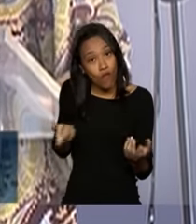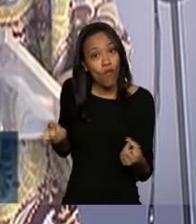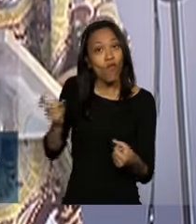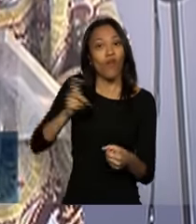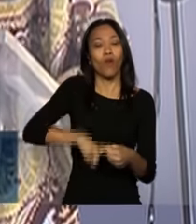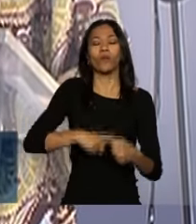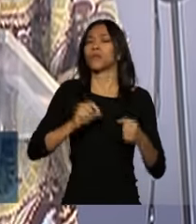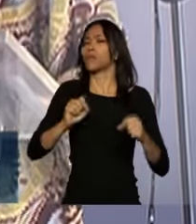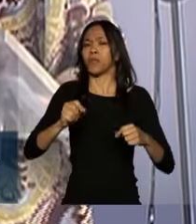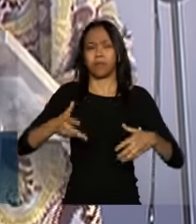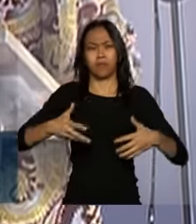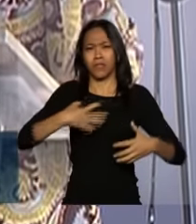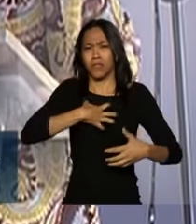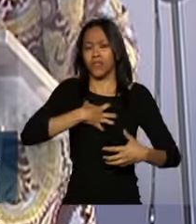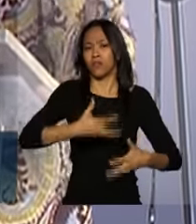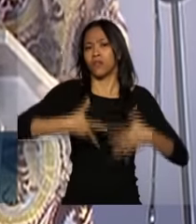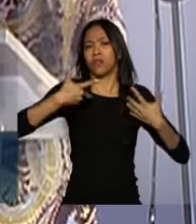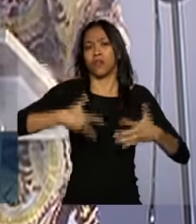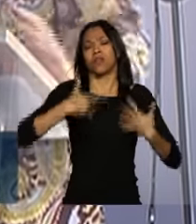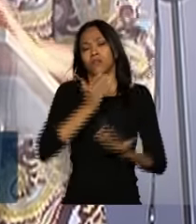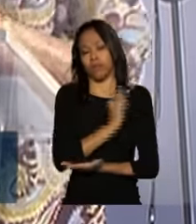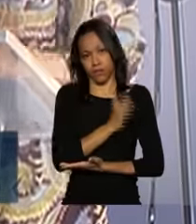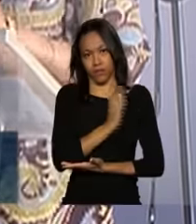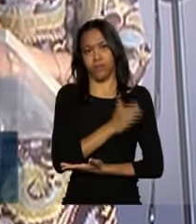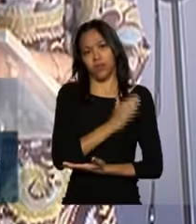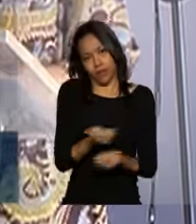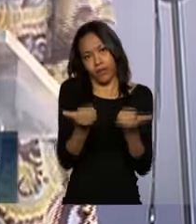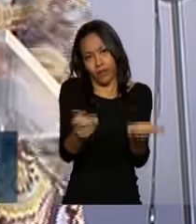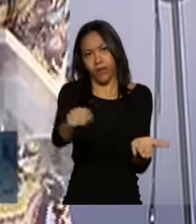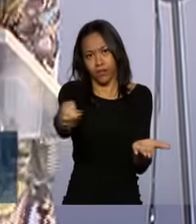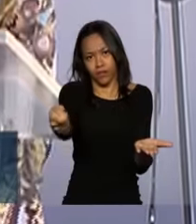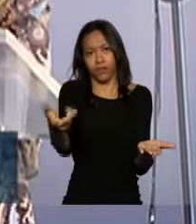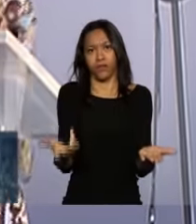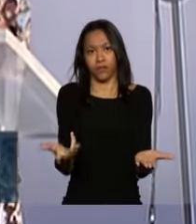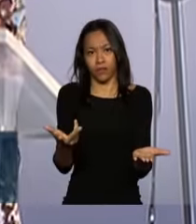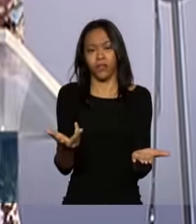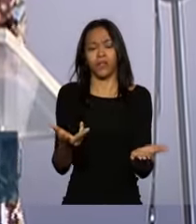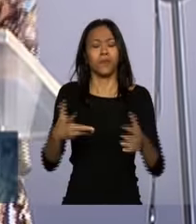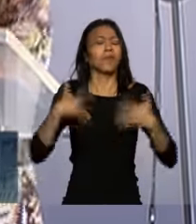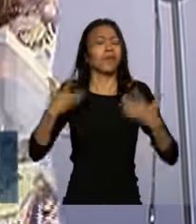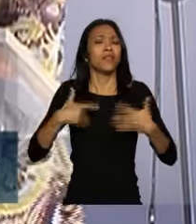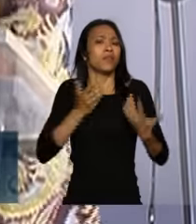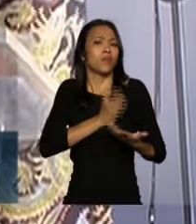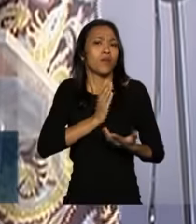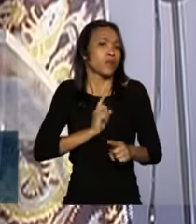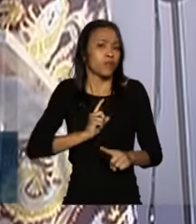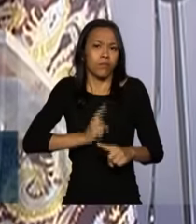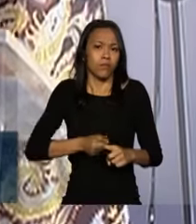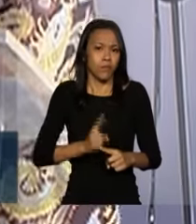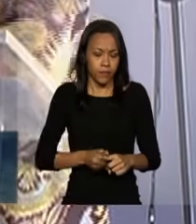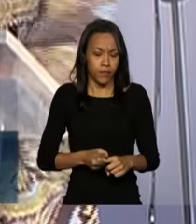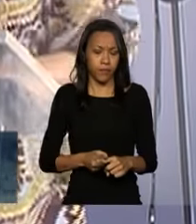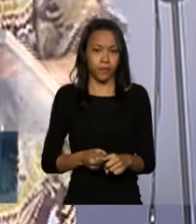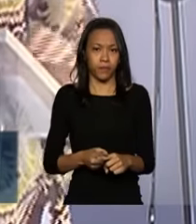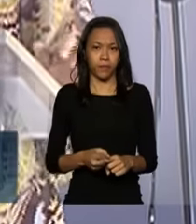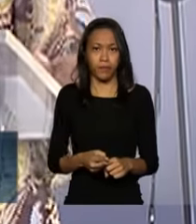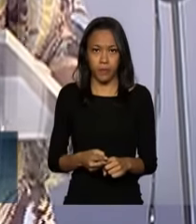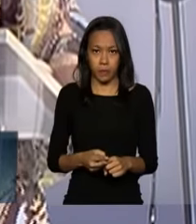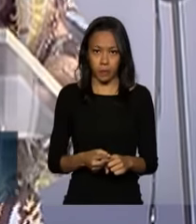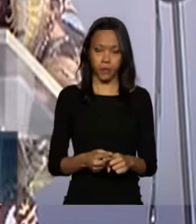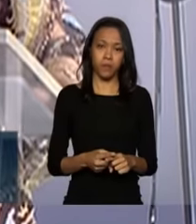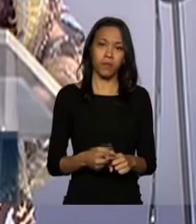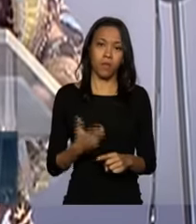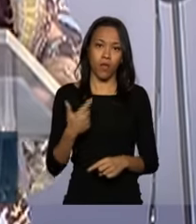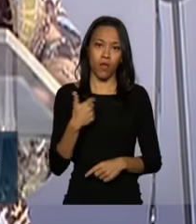com uma alegria imensa no coração. Uma alegria imensa no coração, porque eu